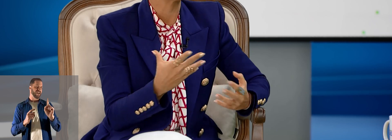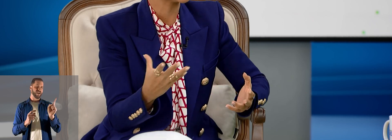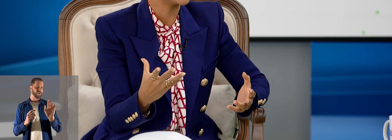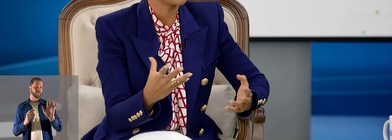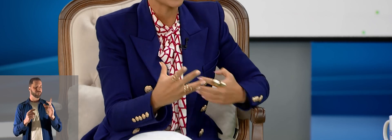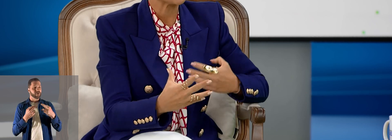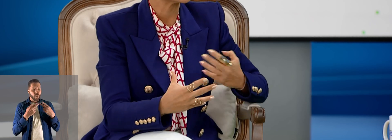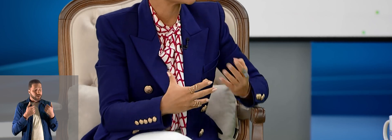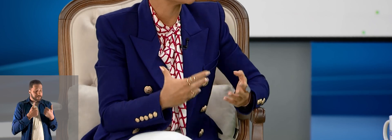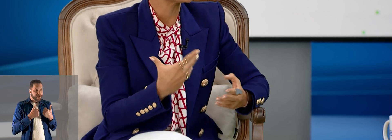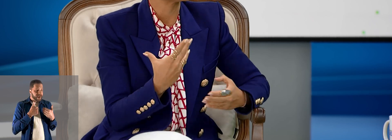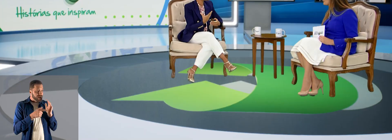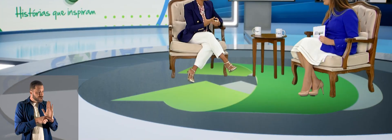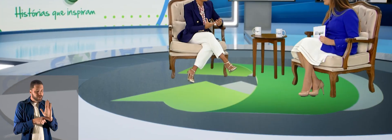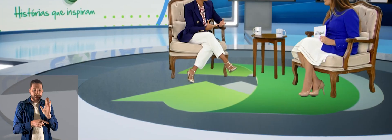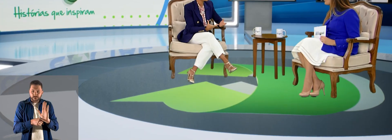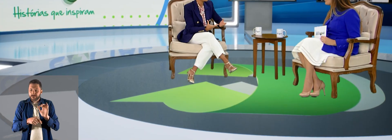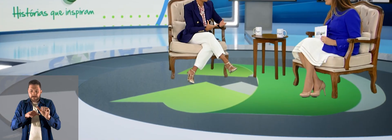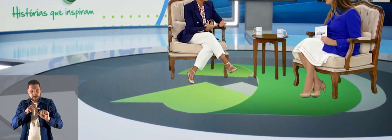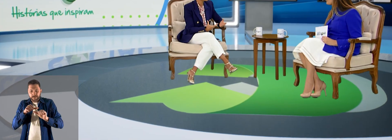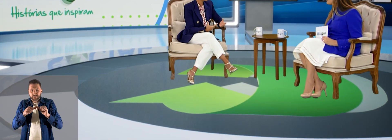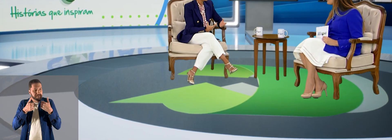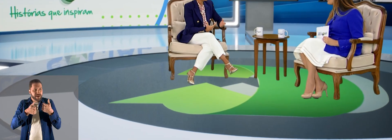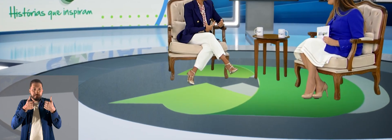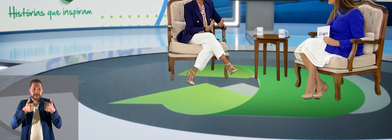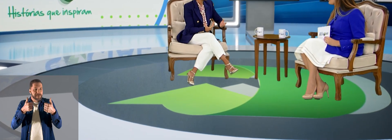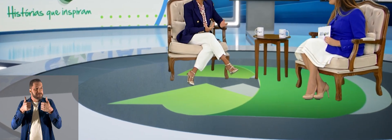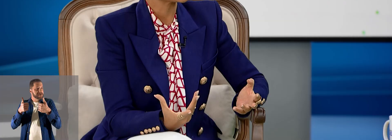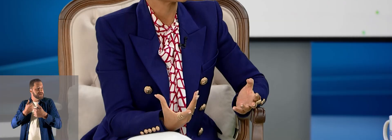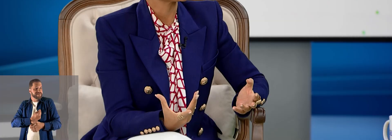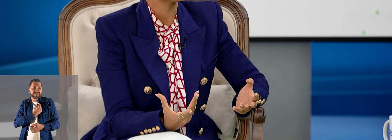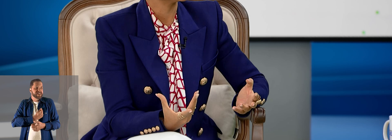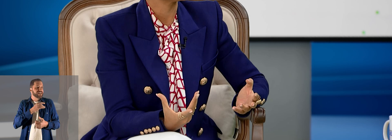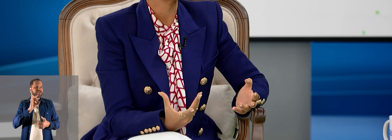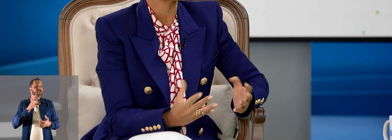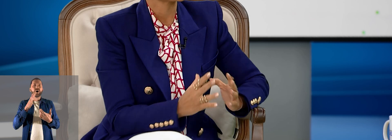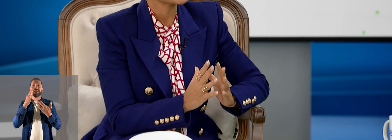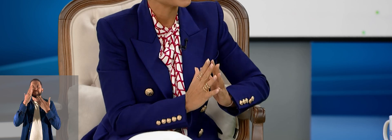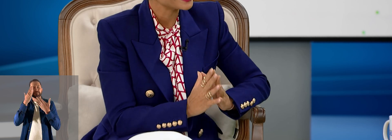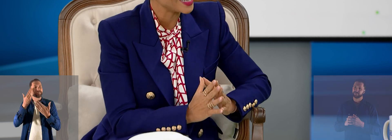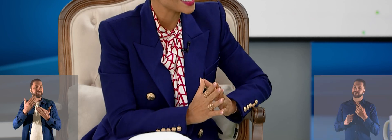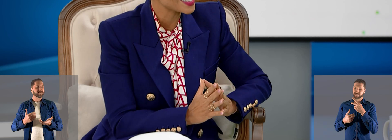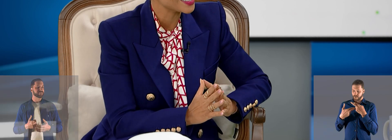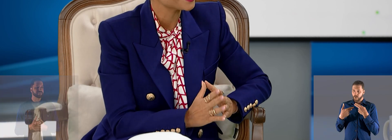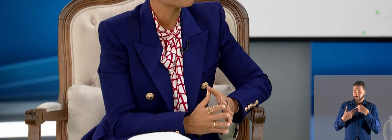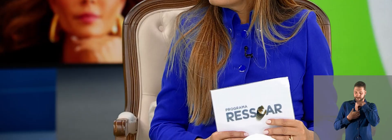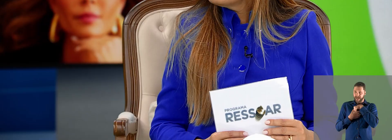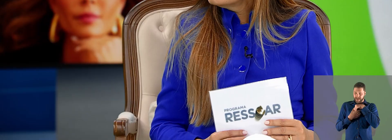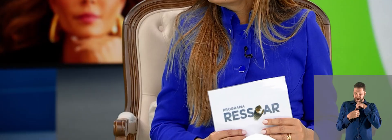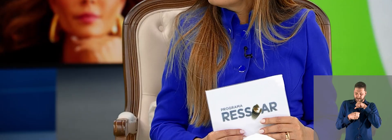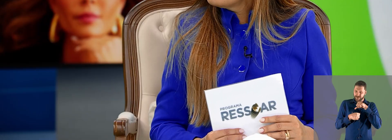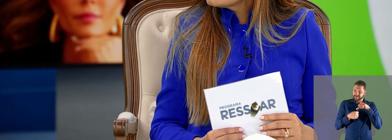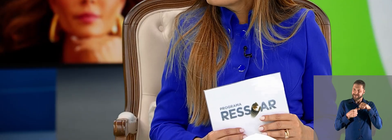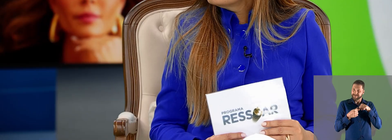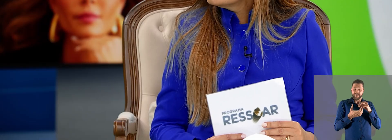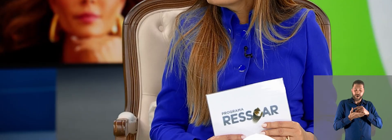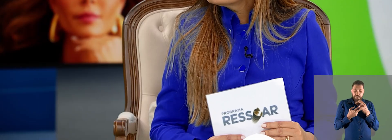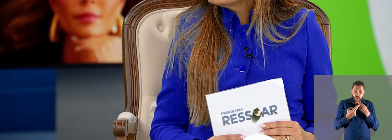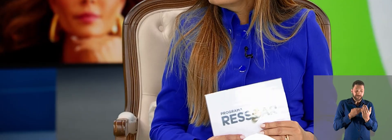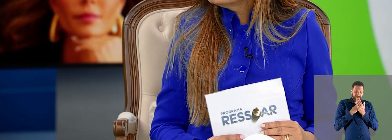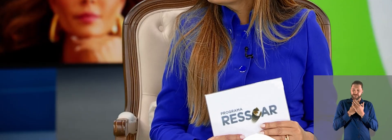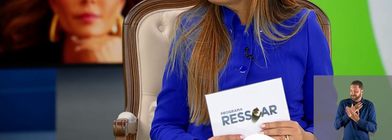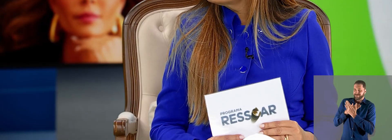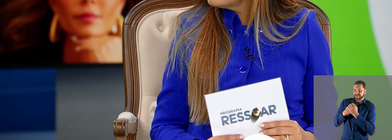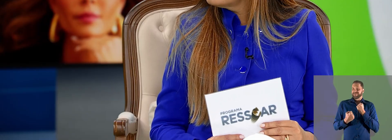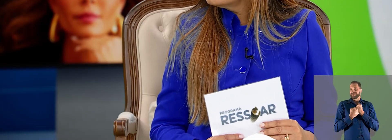porque vai acontecer vai acontecendo de uma maneira mágica algumas coisas na sua vida que você Só agradece você vai destravando algumas coisas